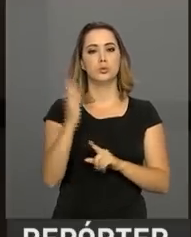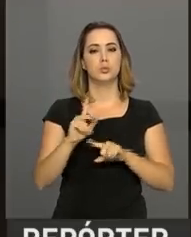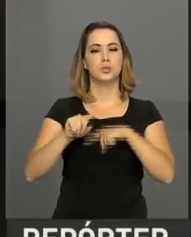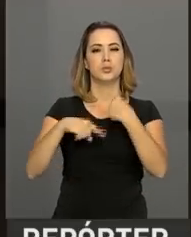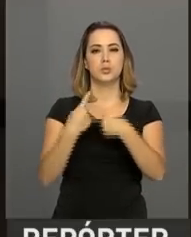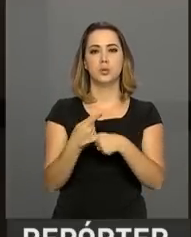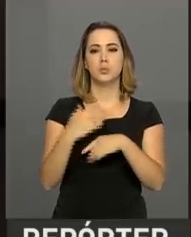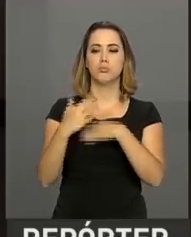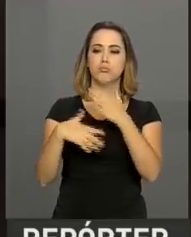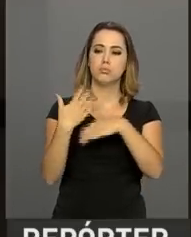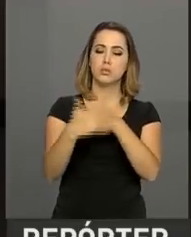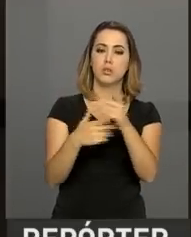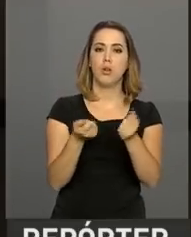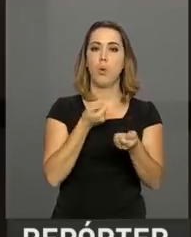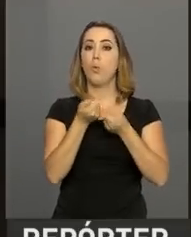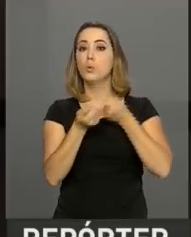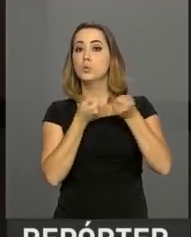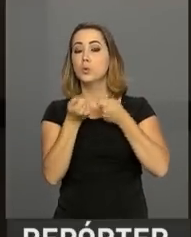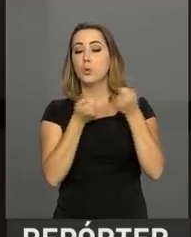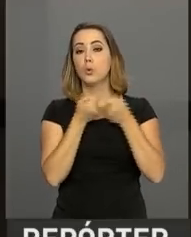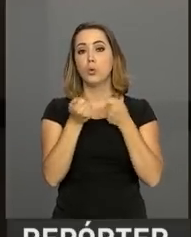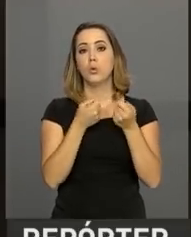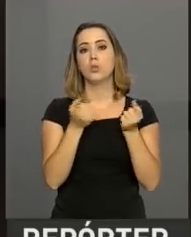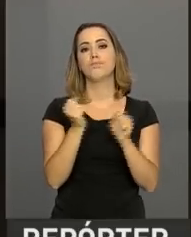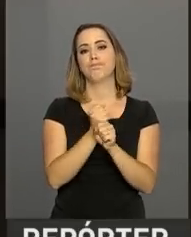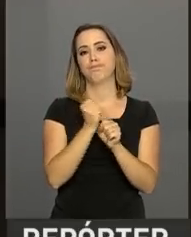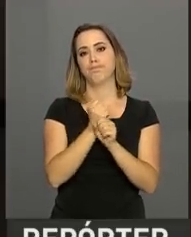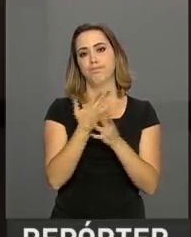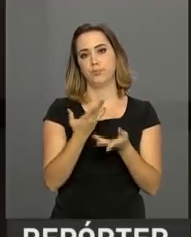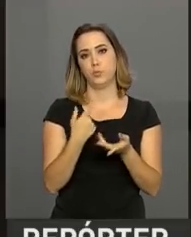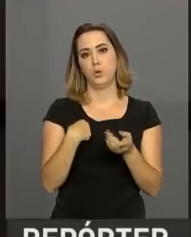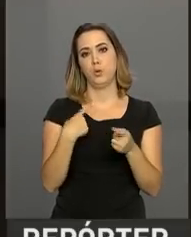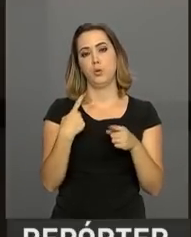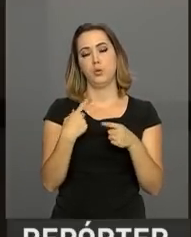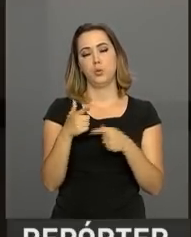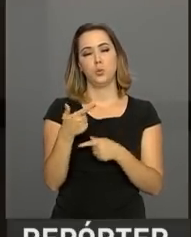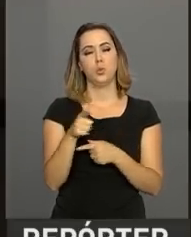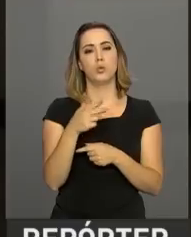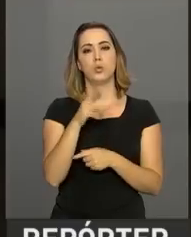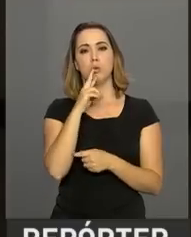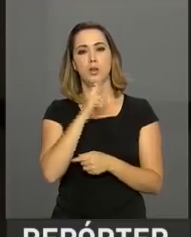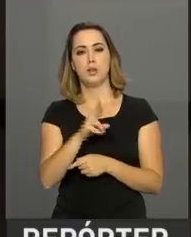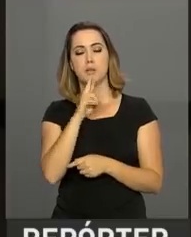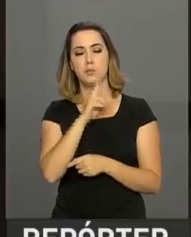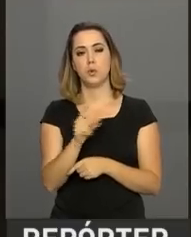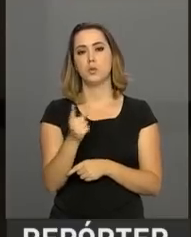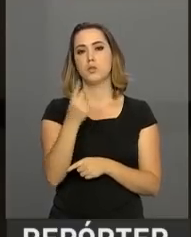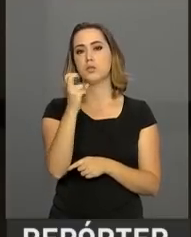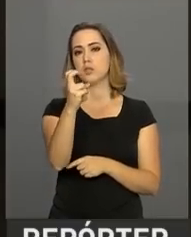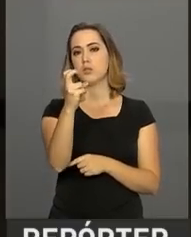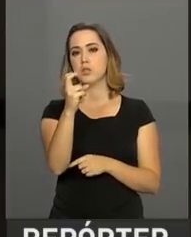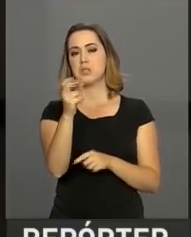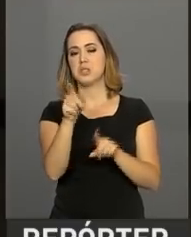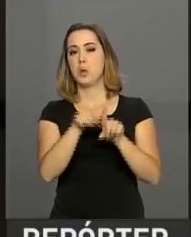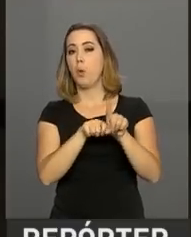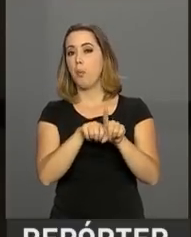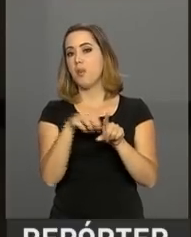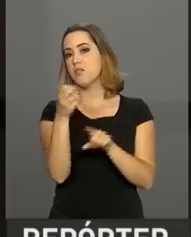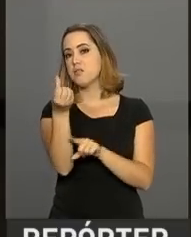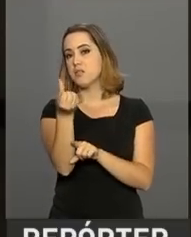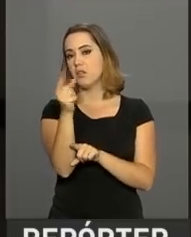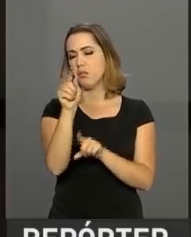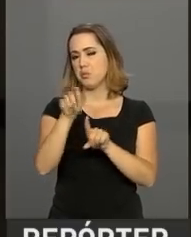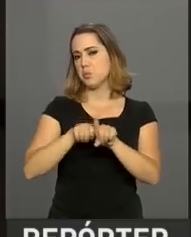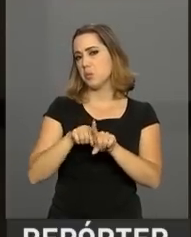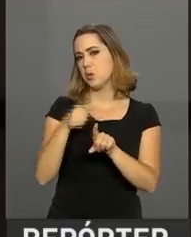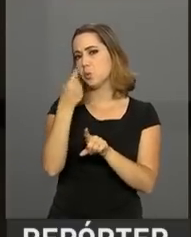são propostas de ajustes estruturais. O que, se não dá resultado imediato, em 5 meses, 6 meses, 1 ano, mas isso já dá, porque está melhorando